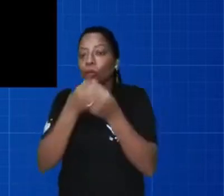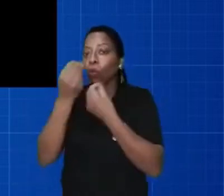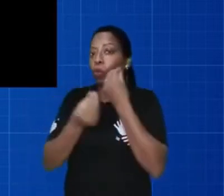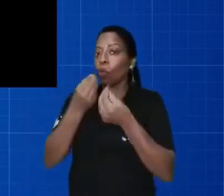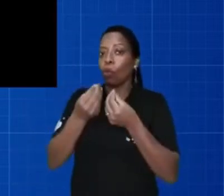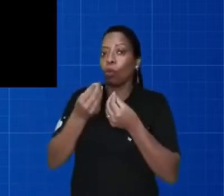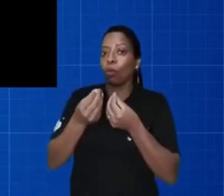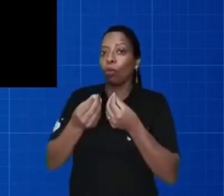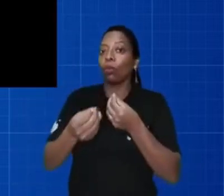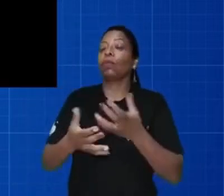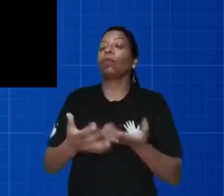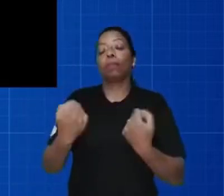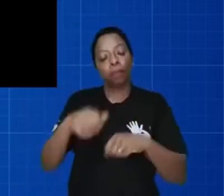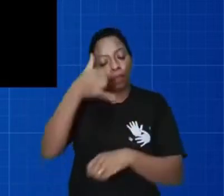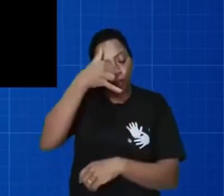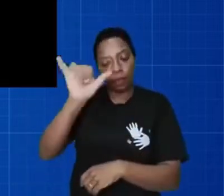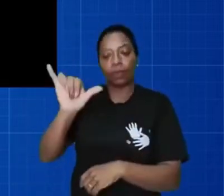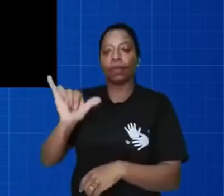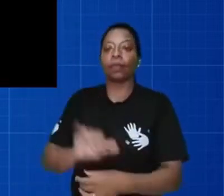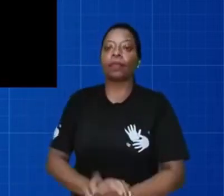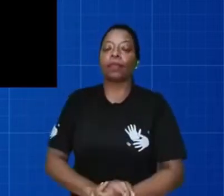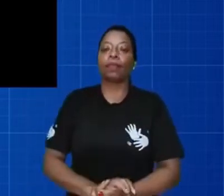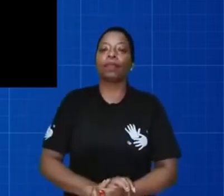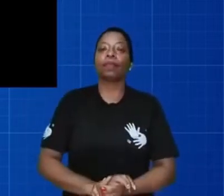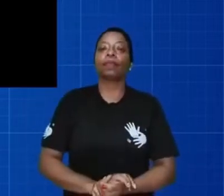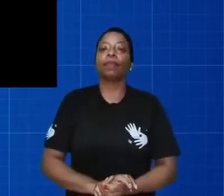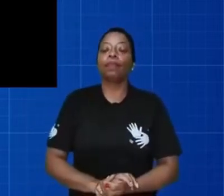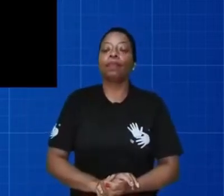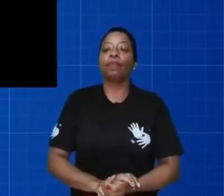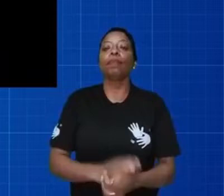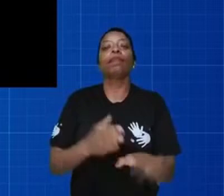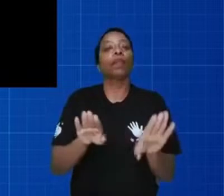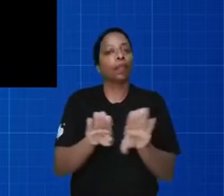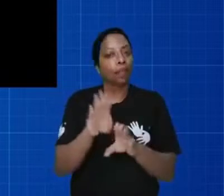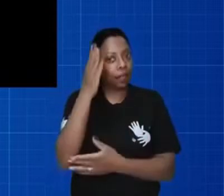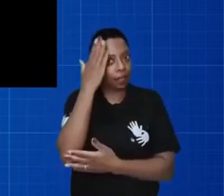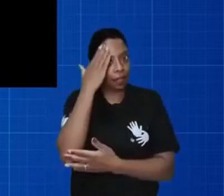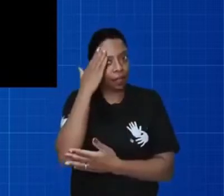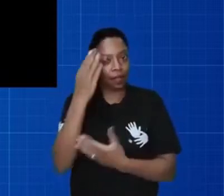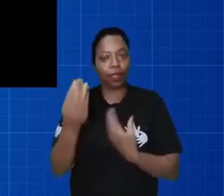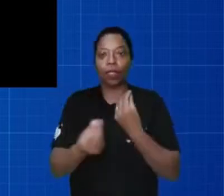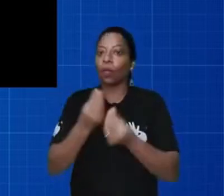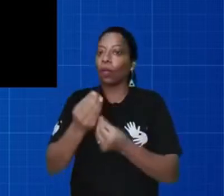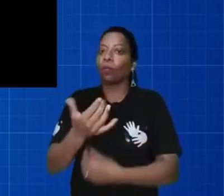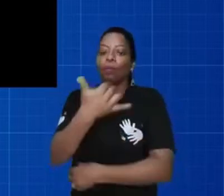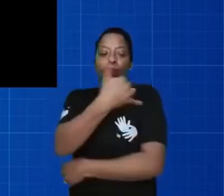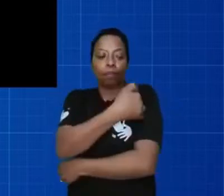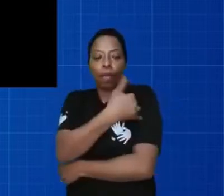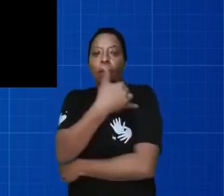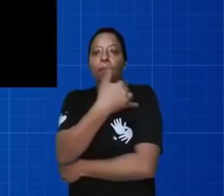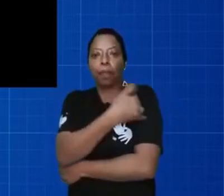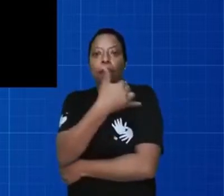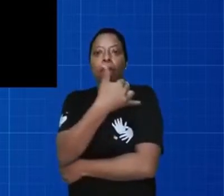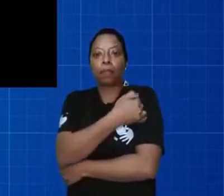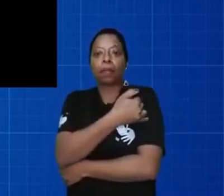os cuidados ampliados. Para além disso, a gente já sabe também que, né, nós já temos doses de reforço da